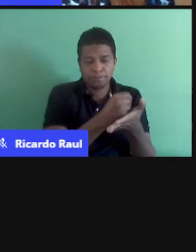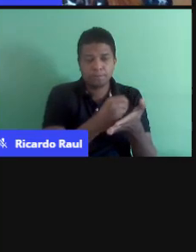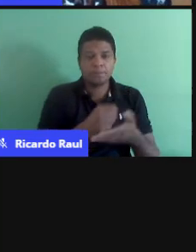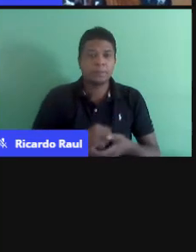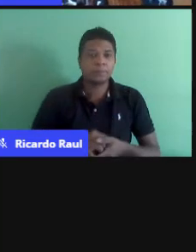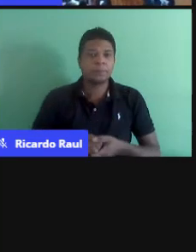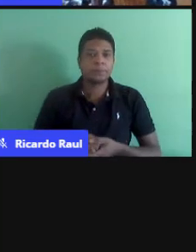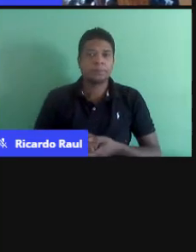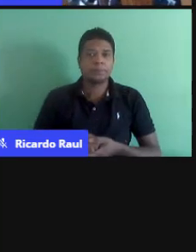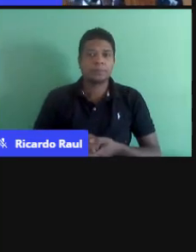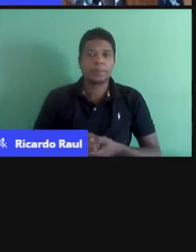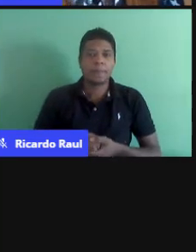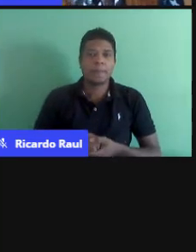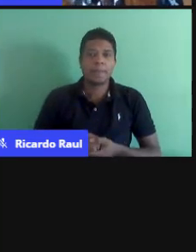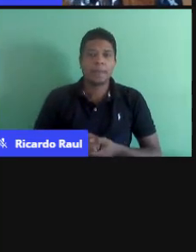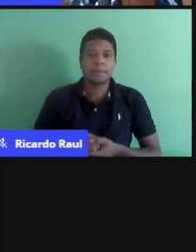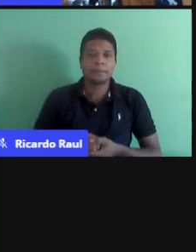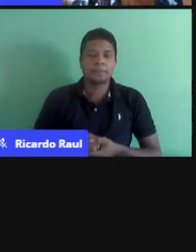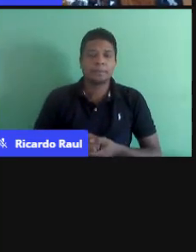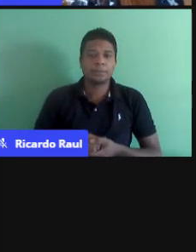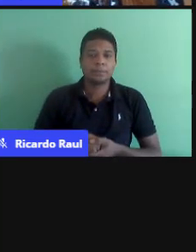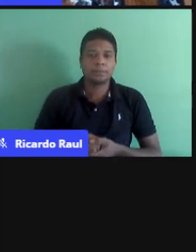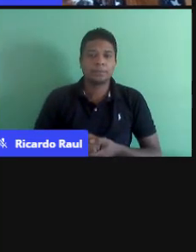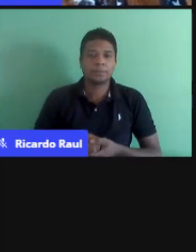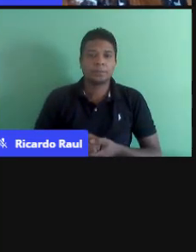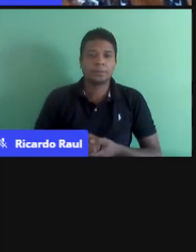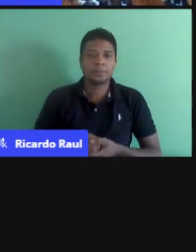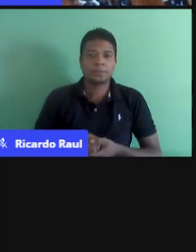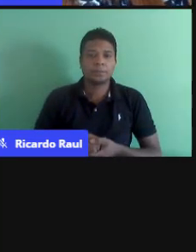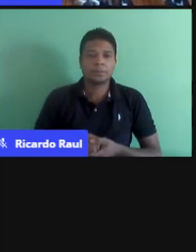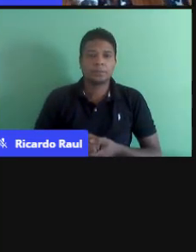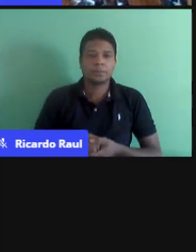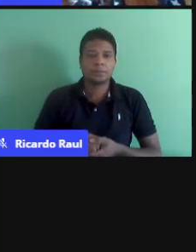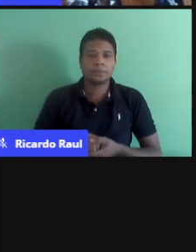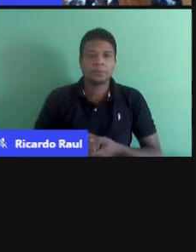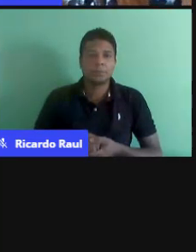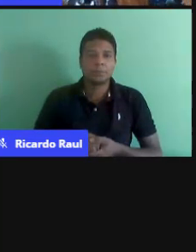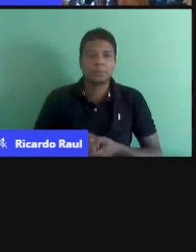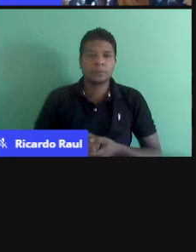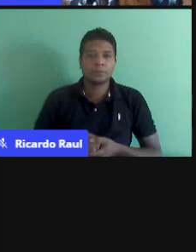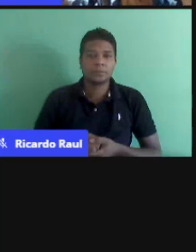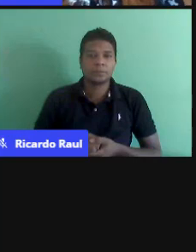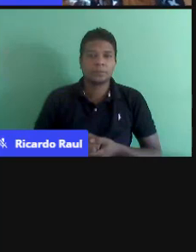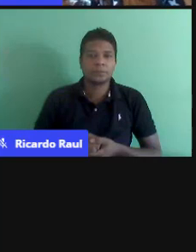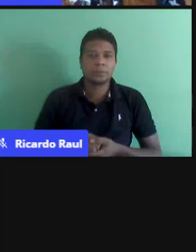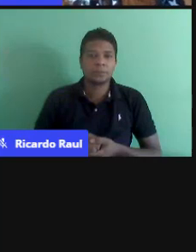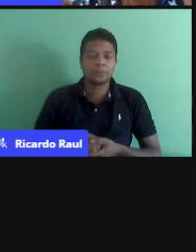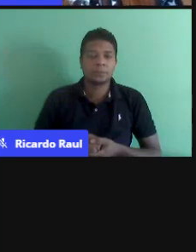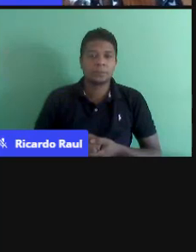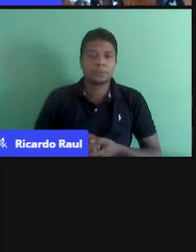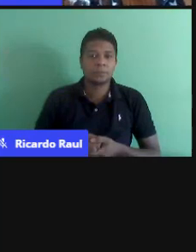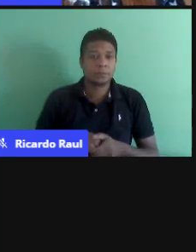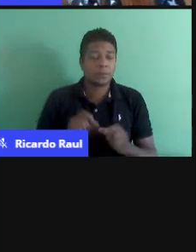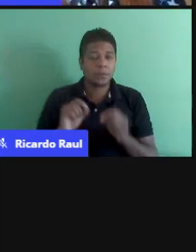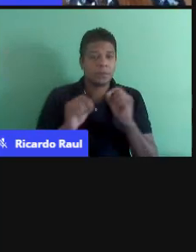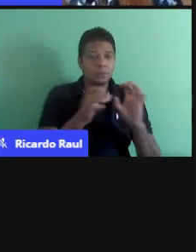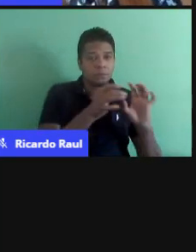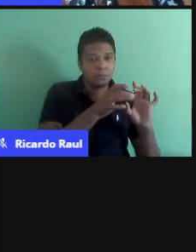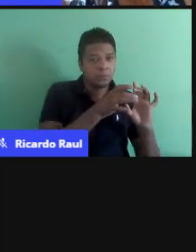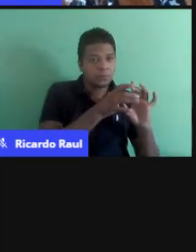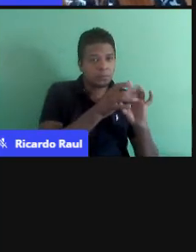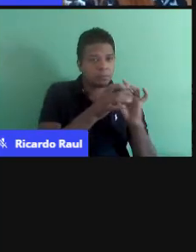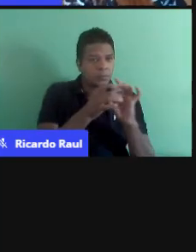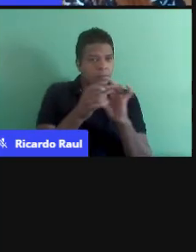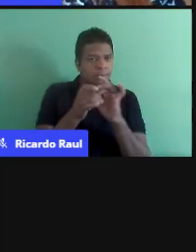passar. Então, pode passar o slide. Então, diante desse contexto, é